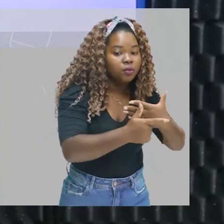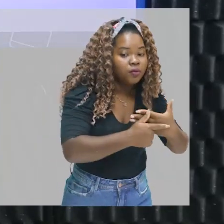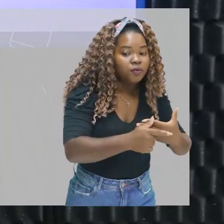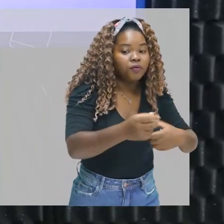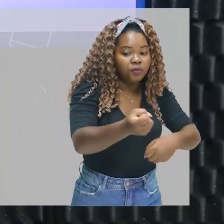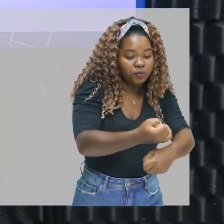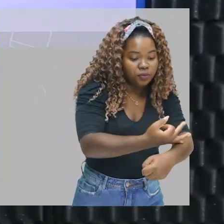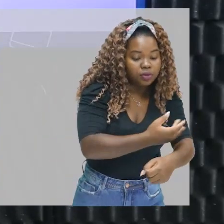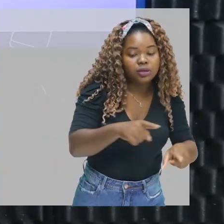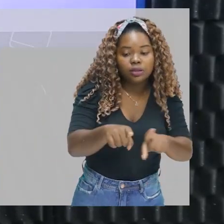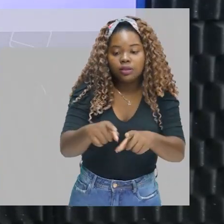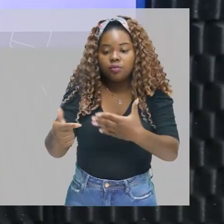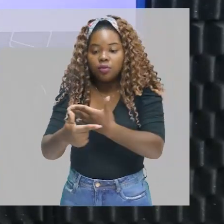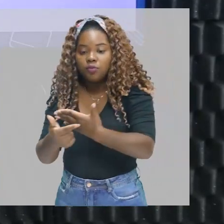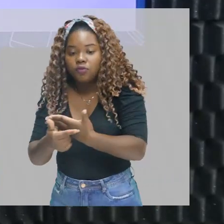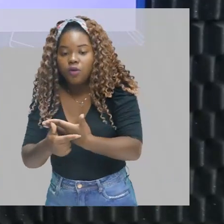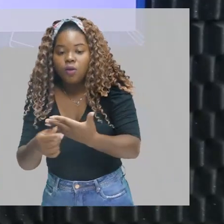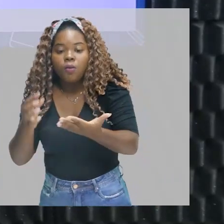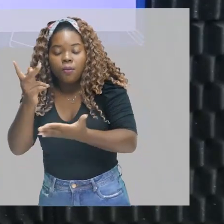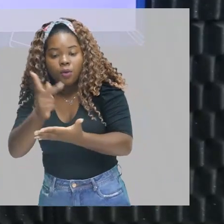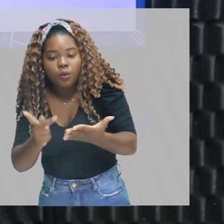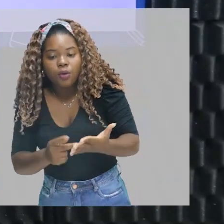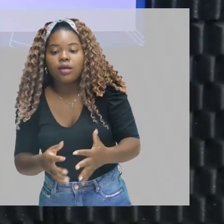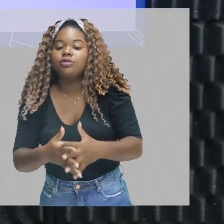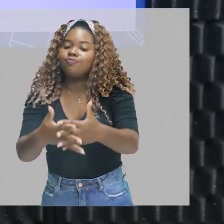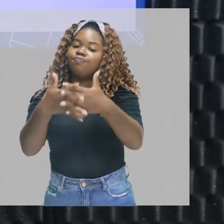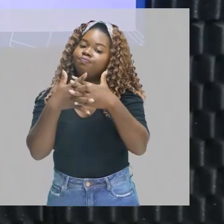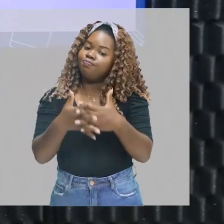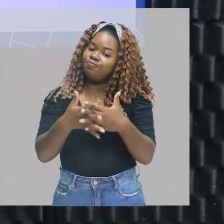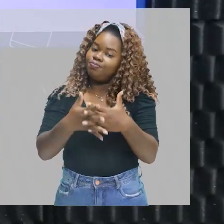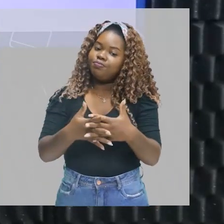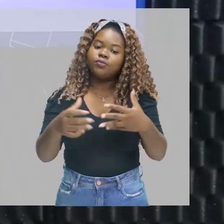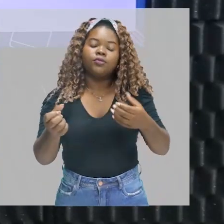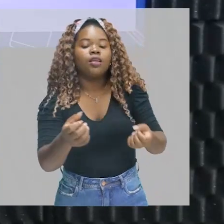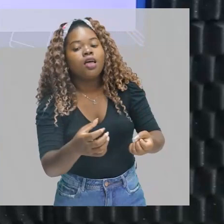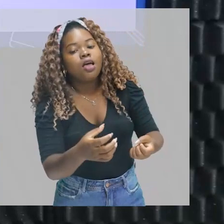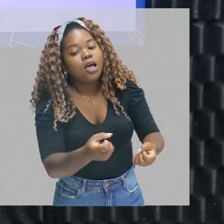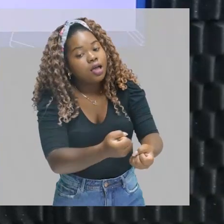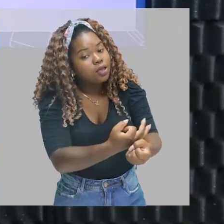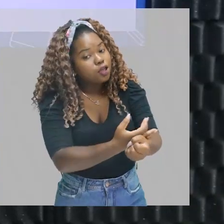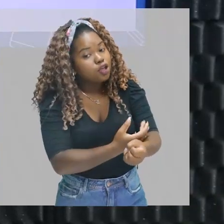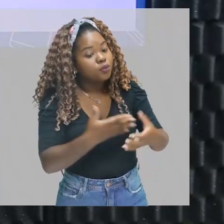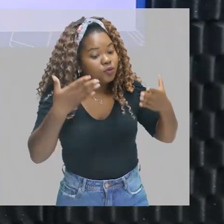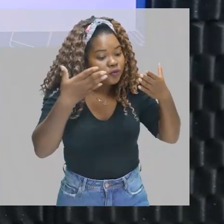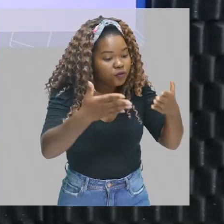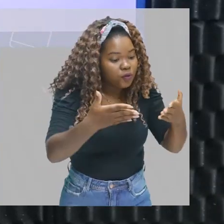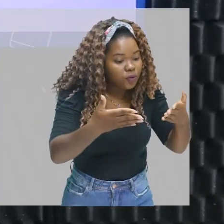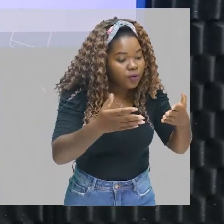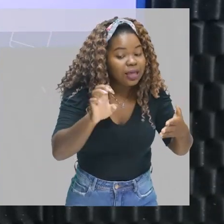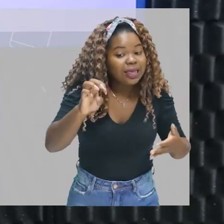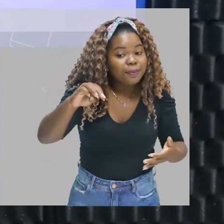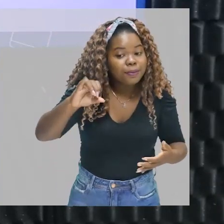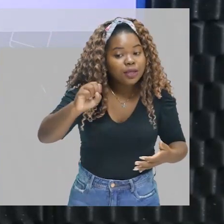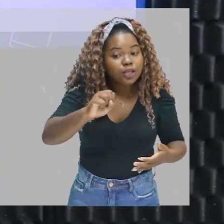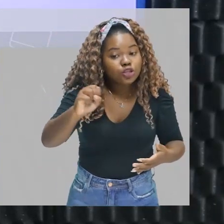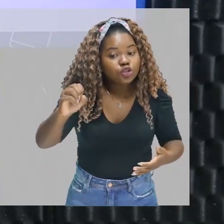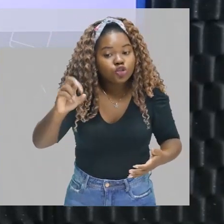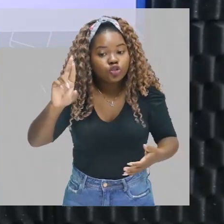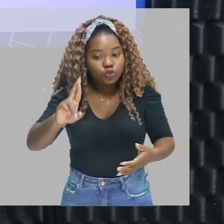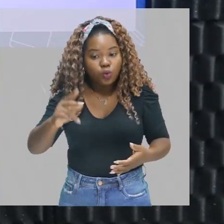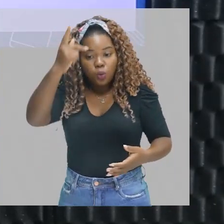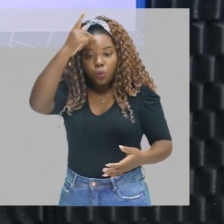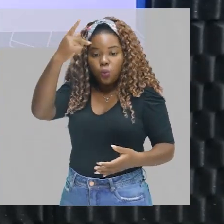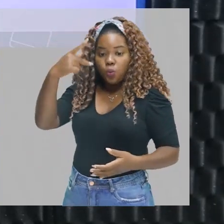Não confundam as duas. Função emotiva, ela está centrada em quem? Está centrada no emissor, no